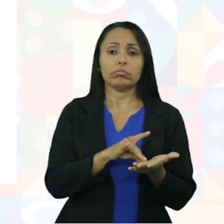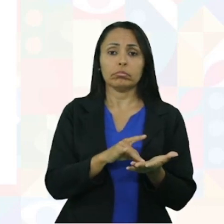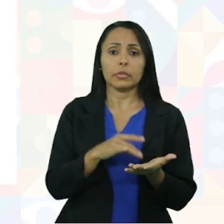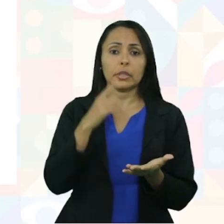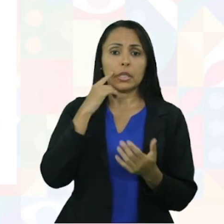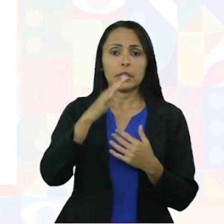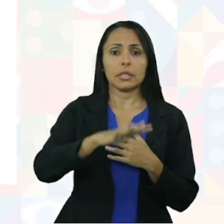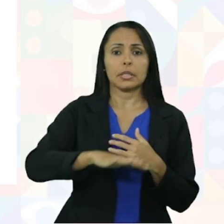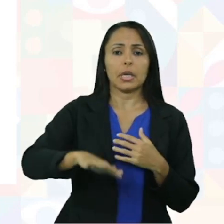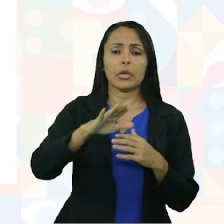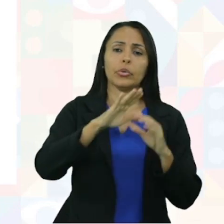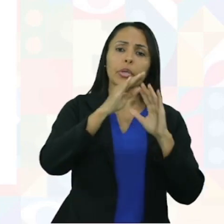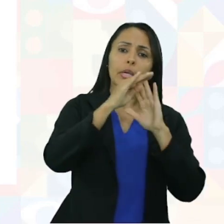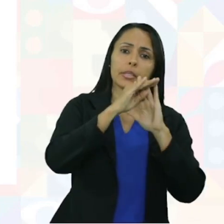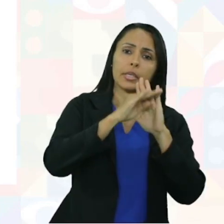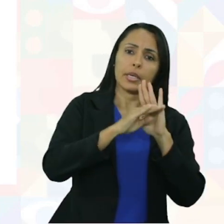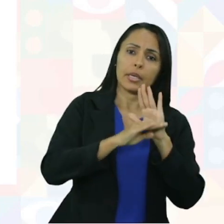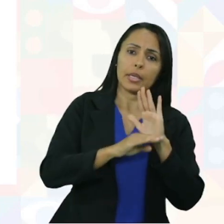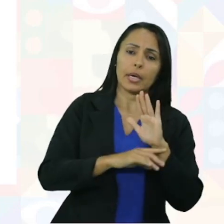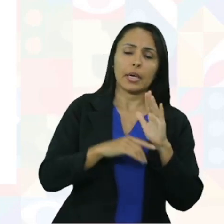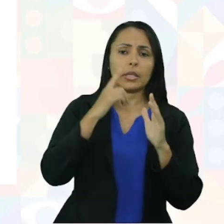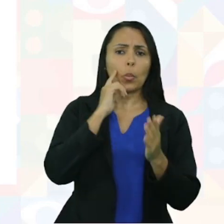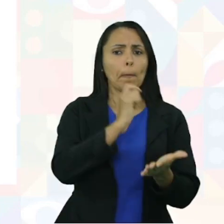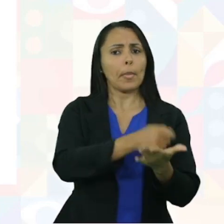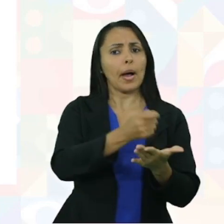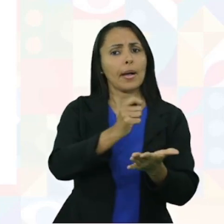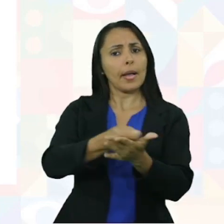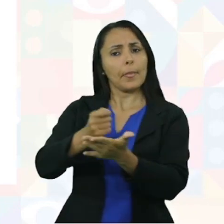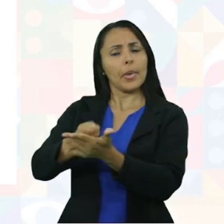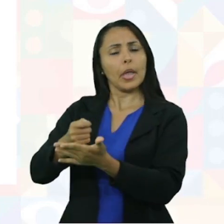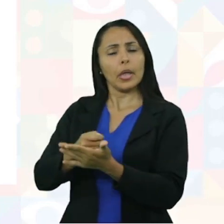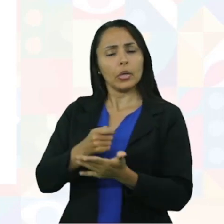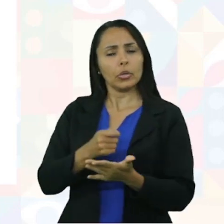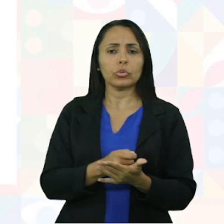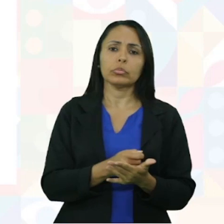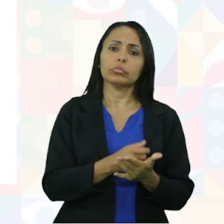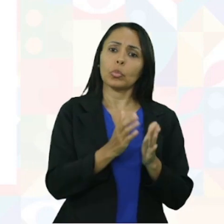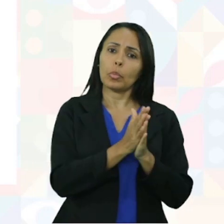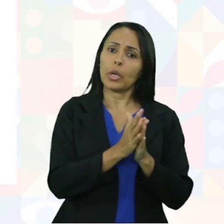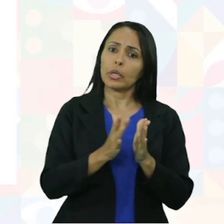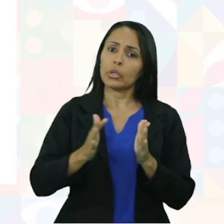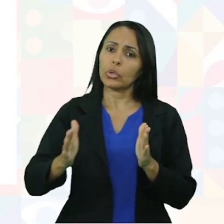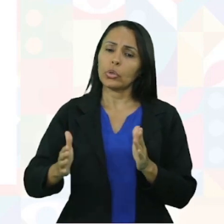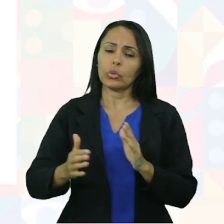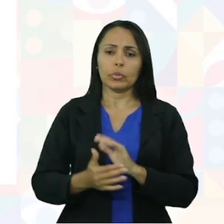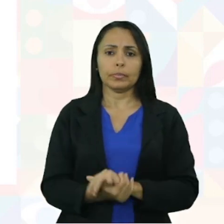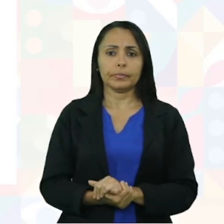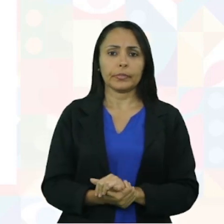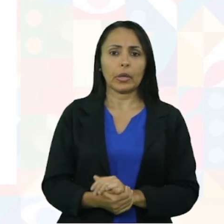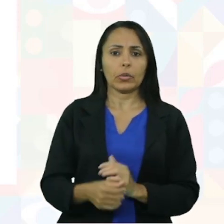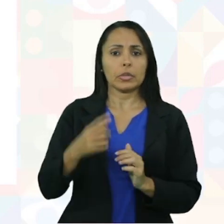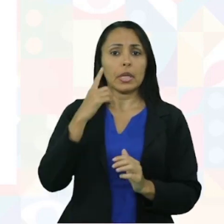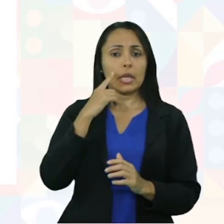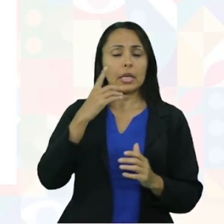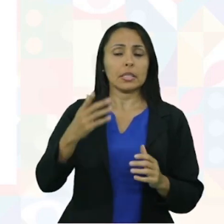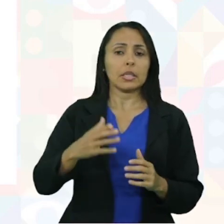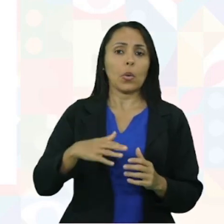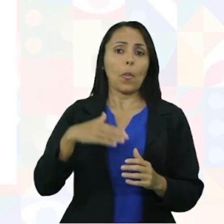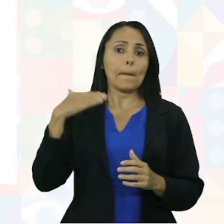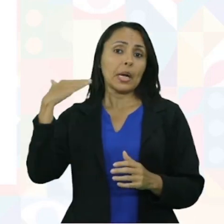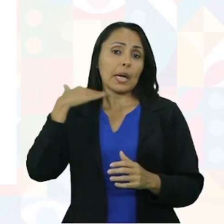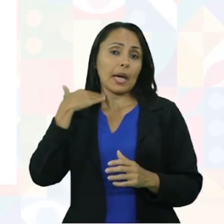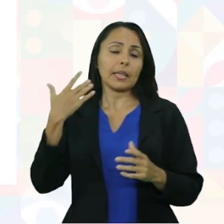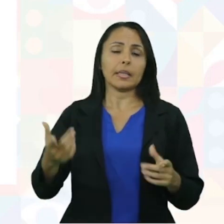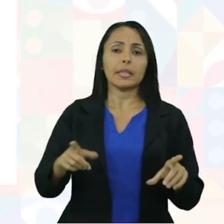das receitas, e da despesa de pagamentos efetuados naquele período, da conciliação bancária, no caso de